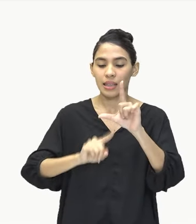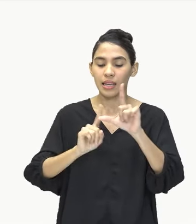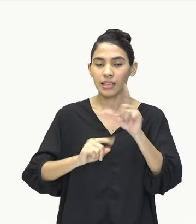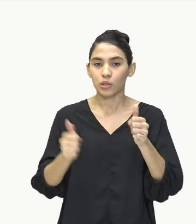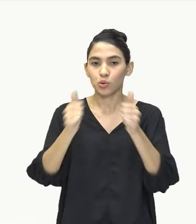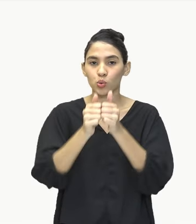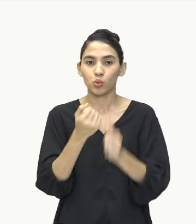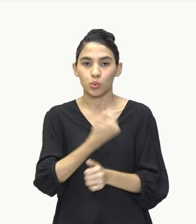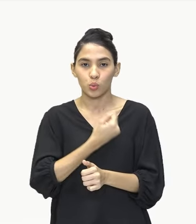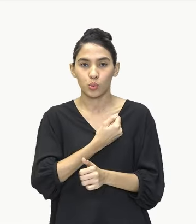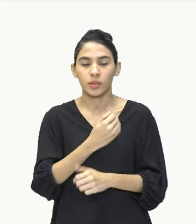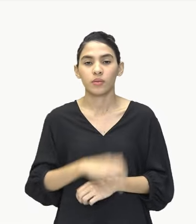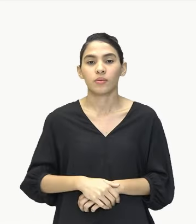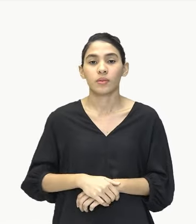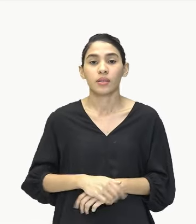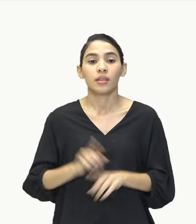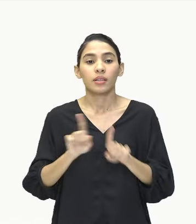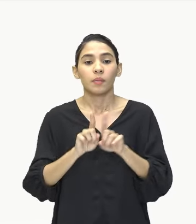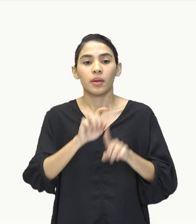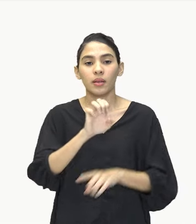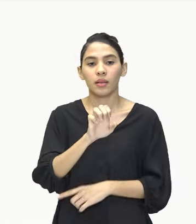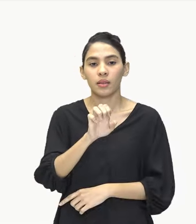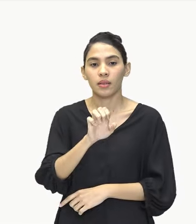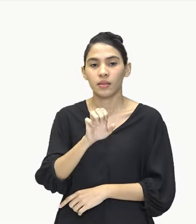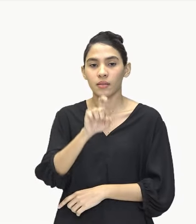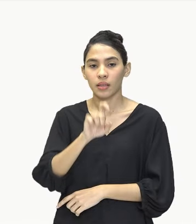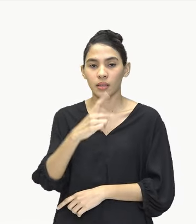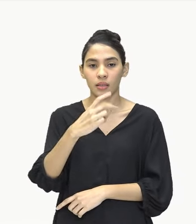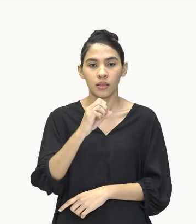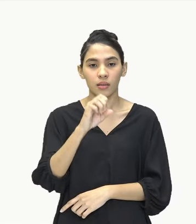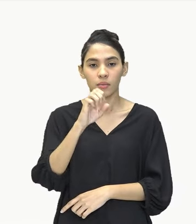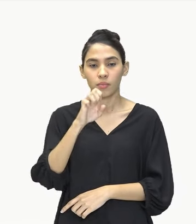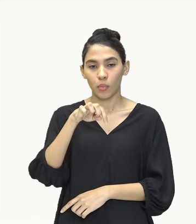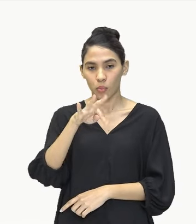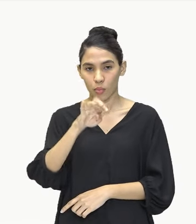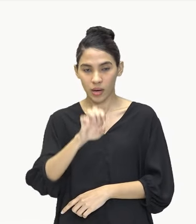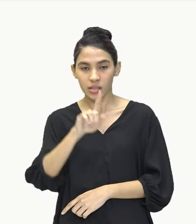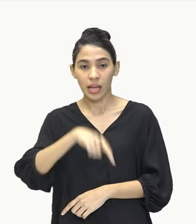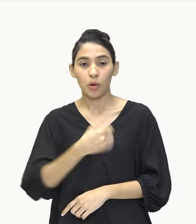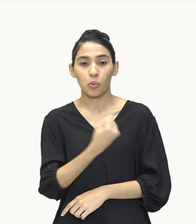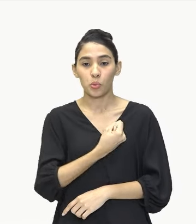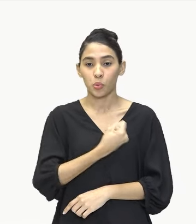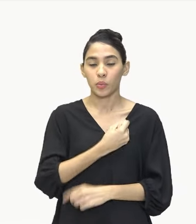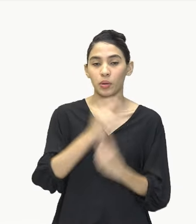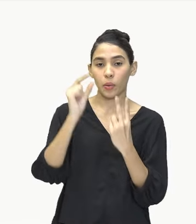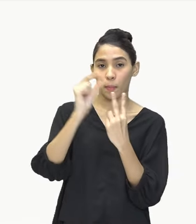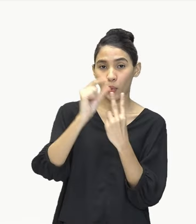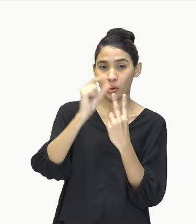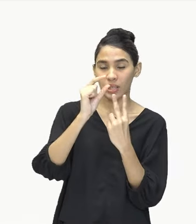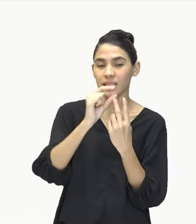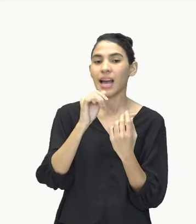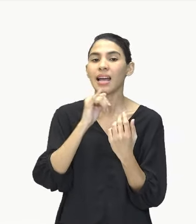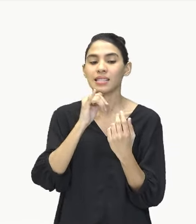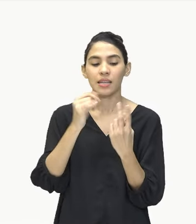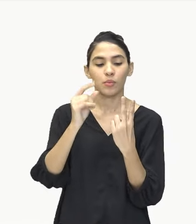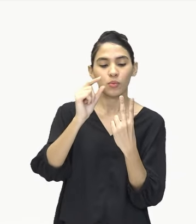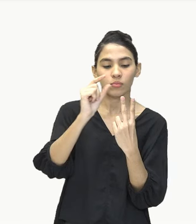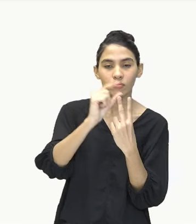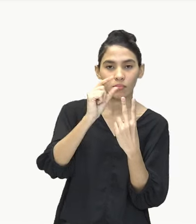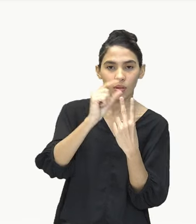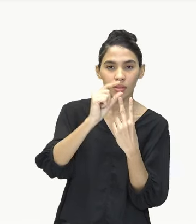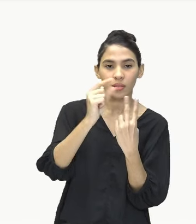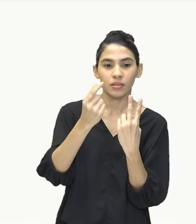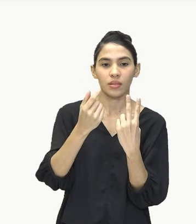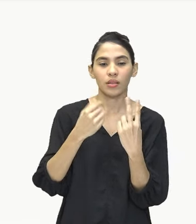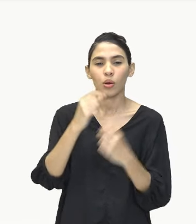o expoente é um número que indica a potência a qual a variável do monômio está elevada.